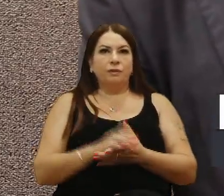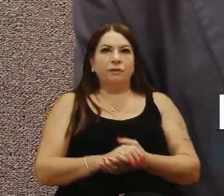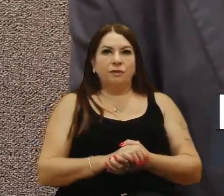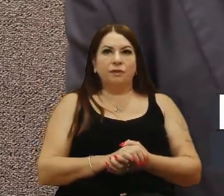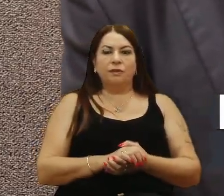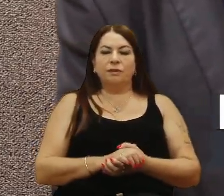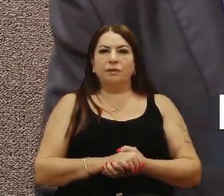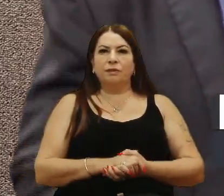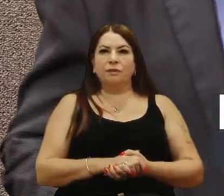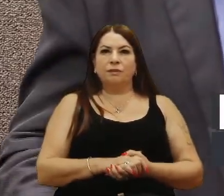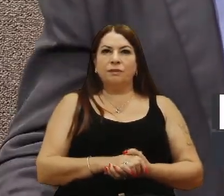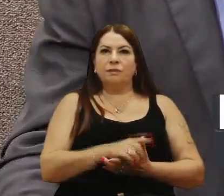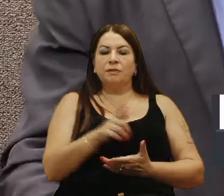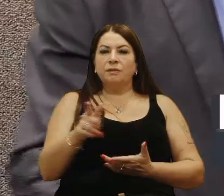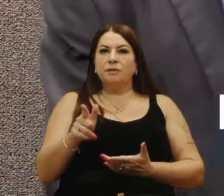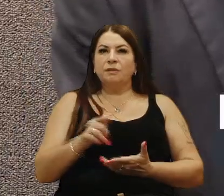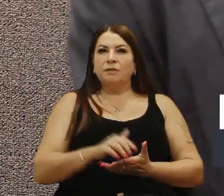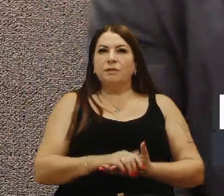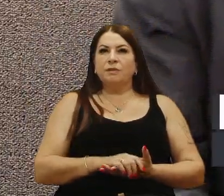Eu